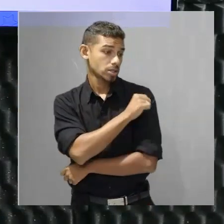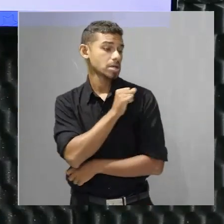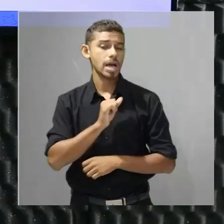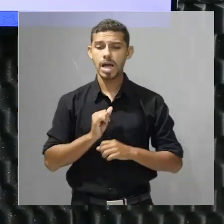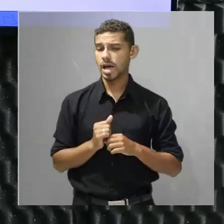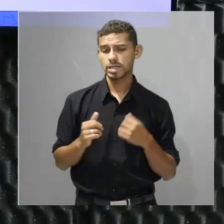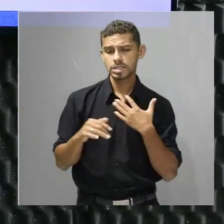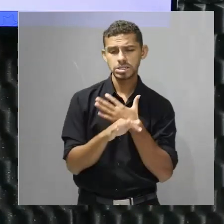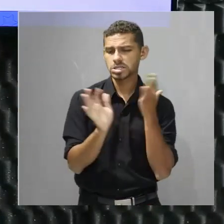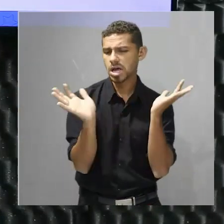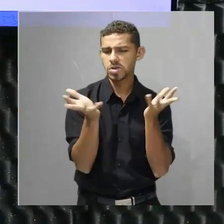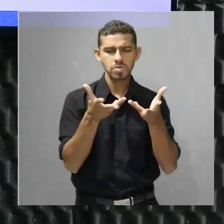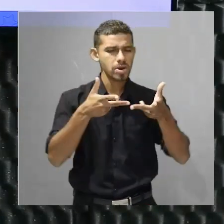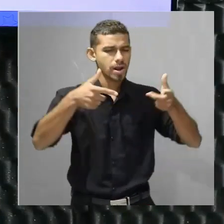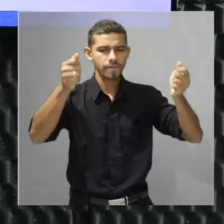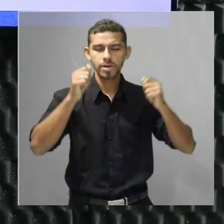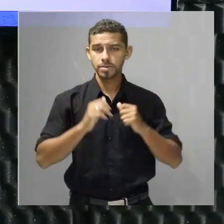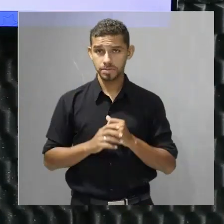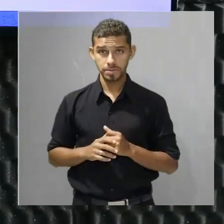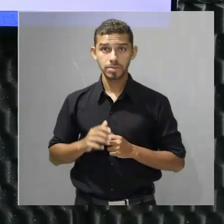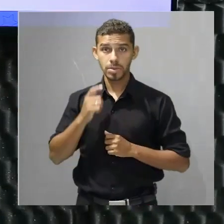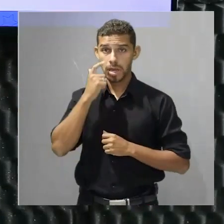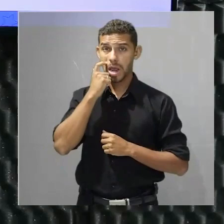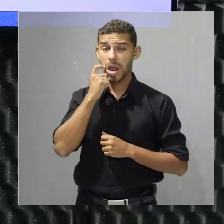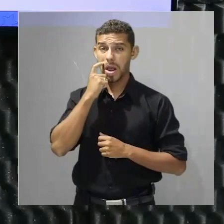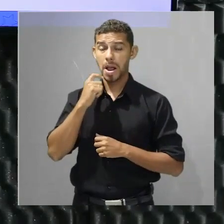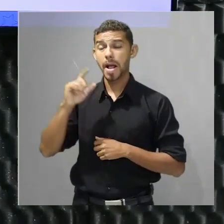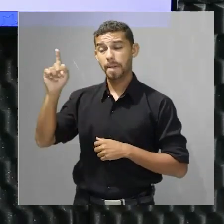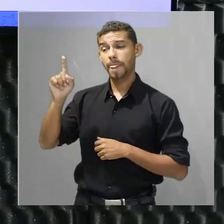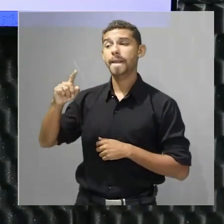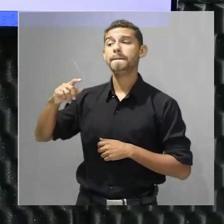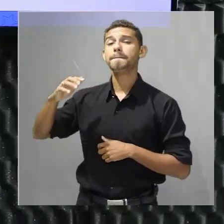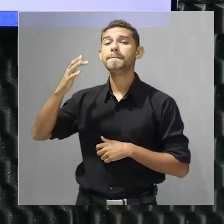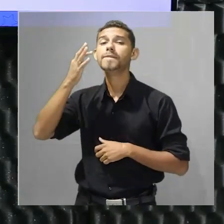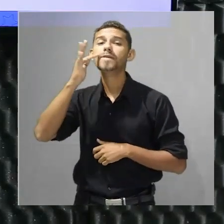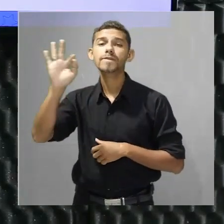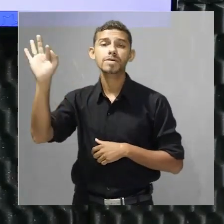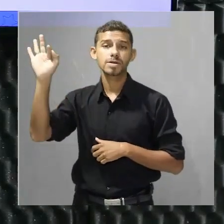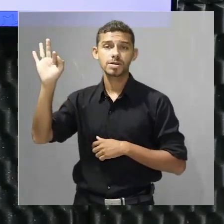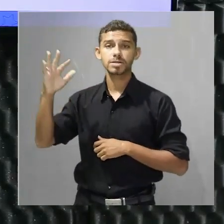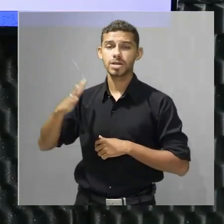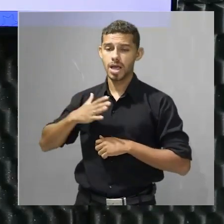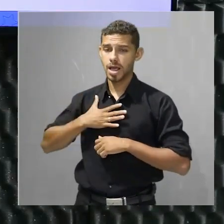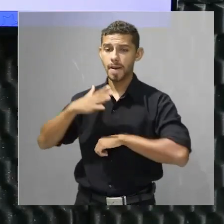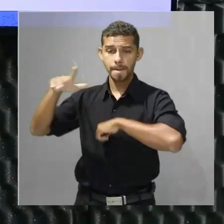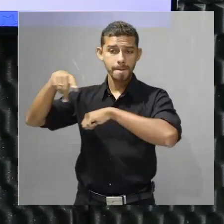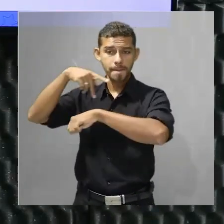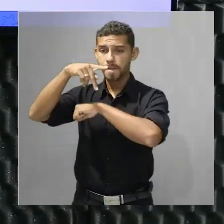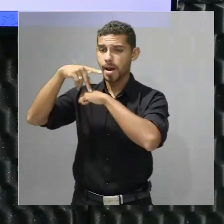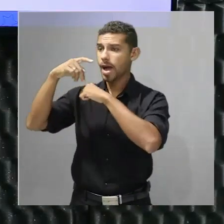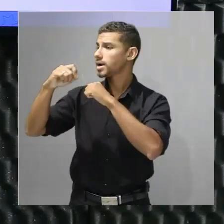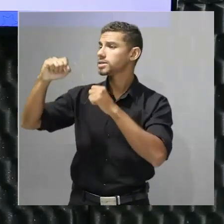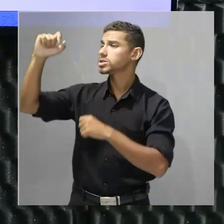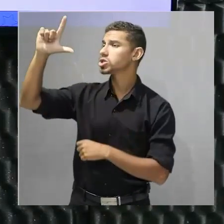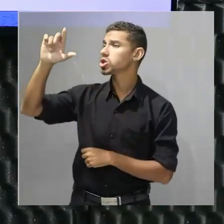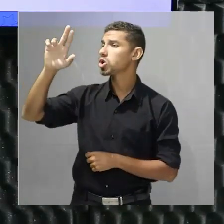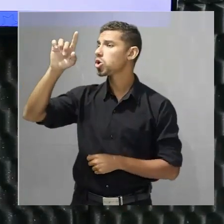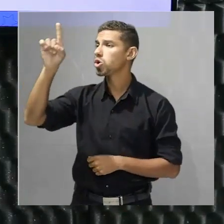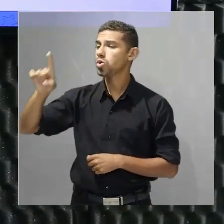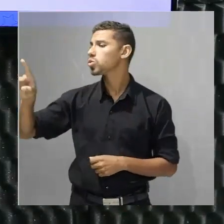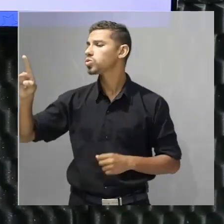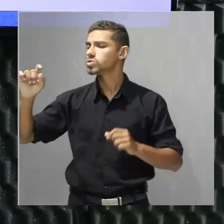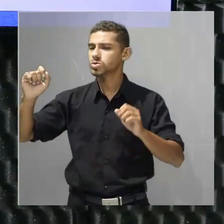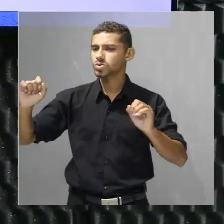uso de uma linguagem conotativa você só precisa ter conhecimento e segurança para utilizar isso na sua